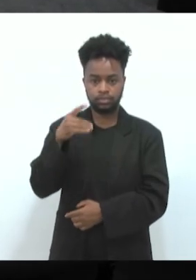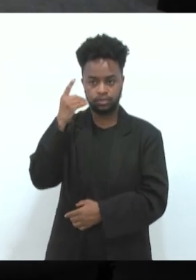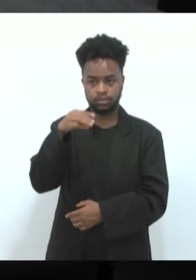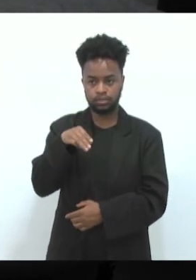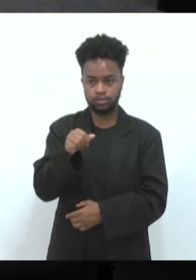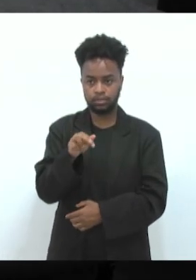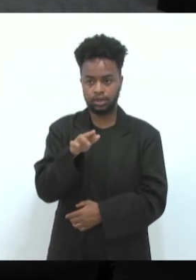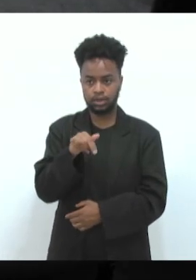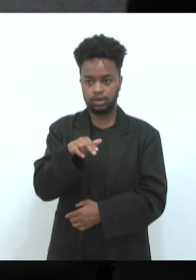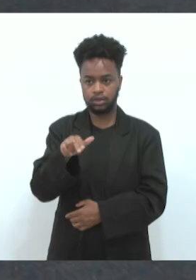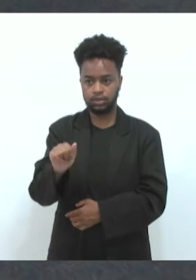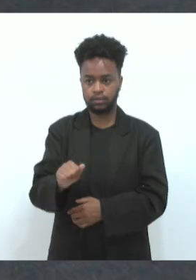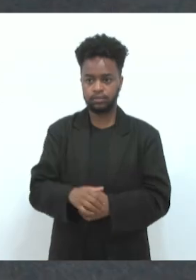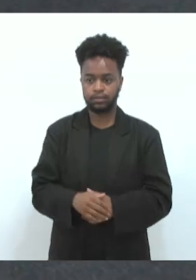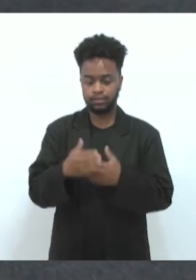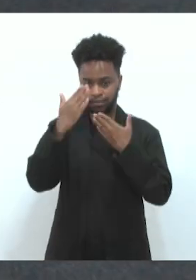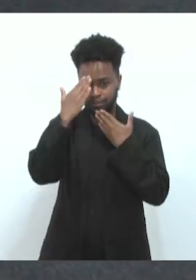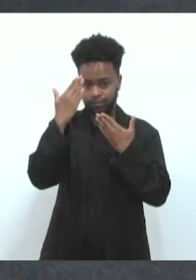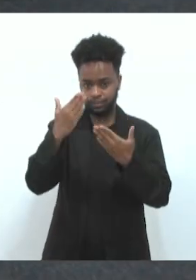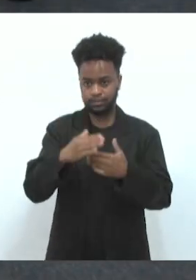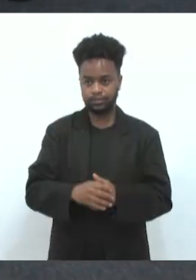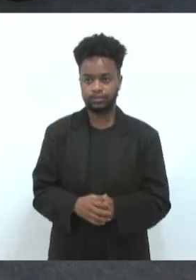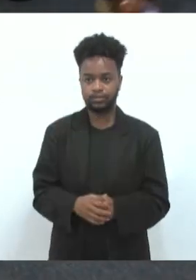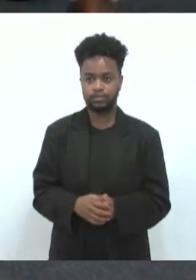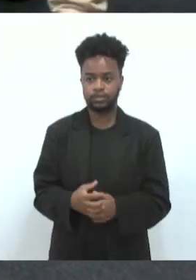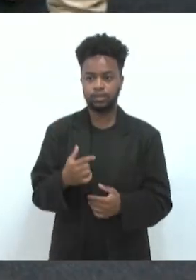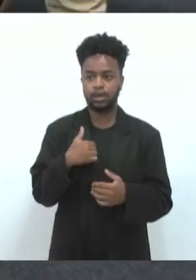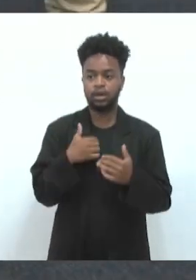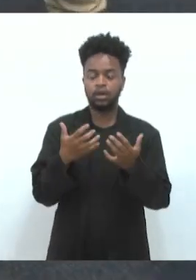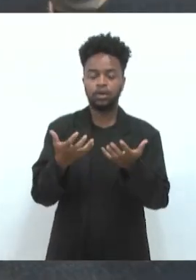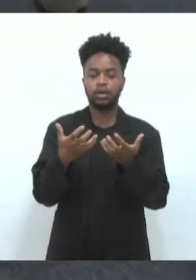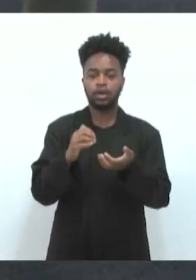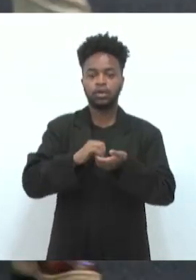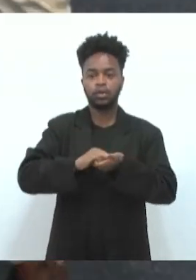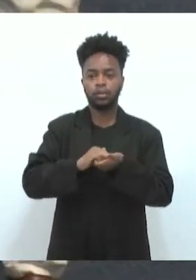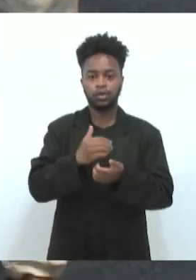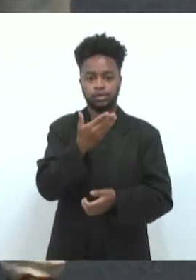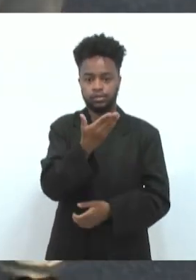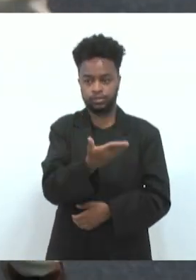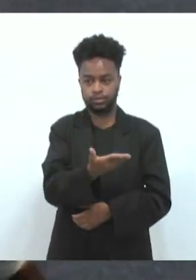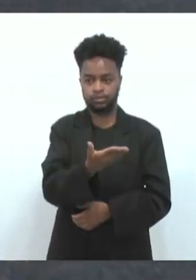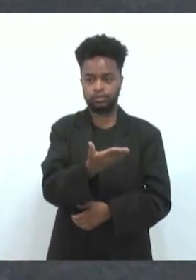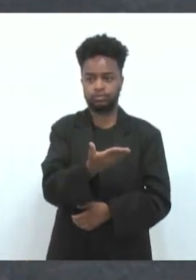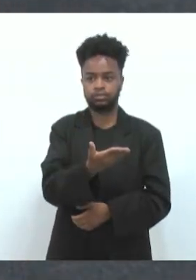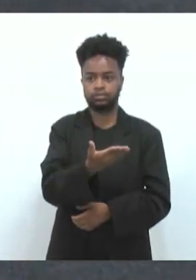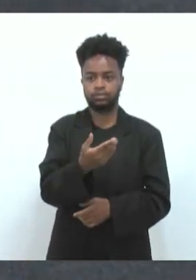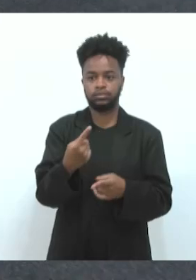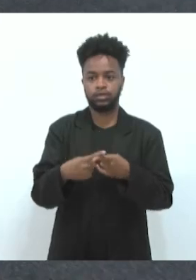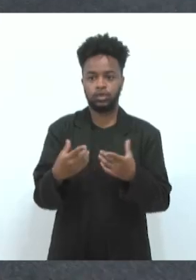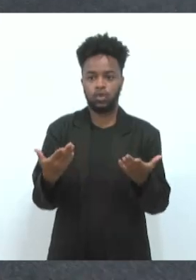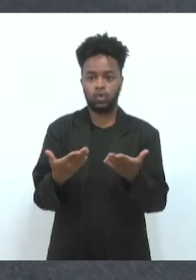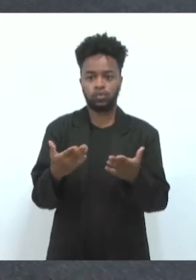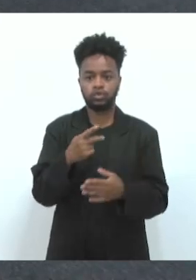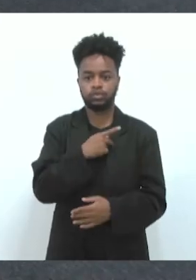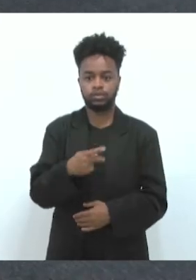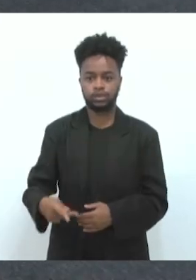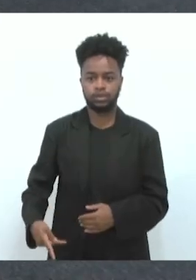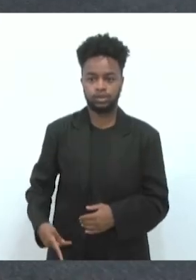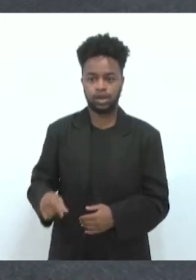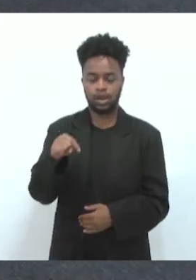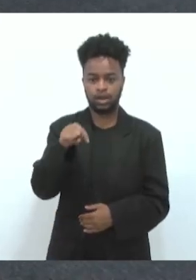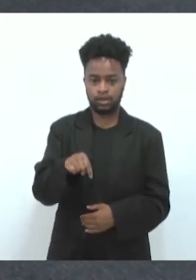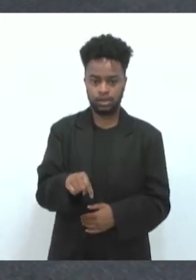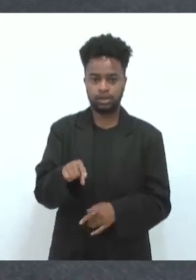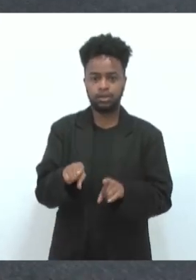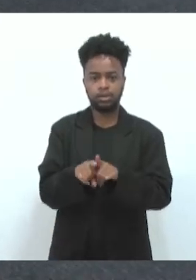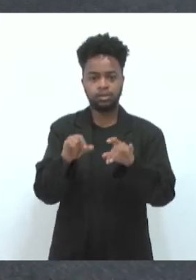do MST. Obrigada. Gostaria de saudar Vossa Excelência, que está presidindo nossa sessão hoje, dizer